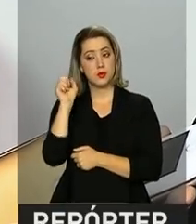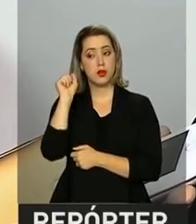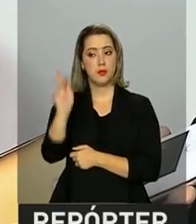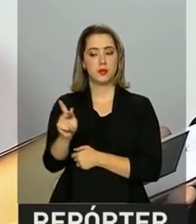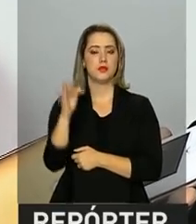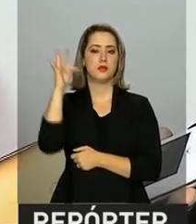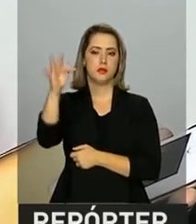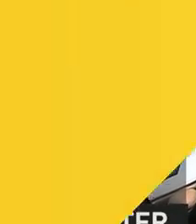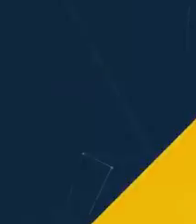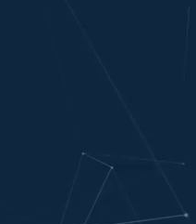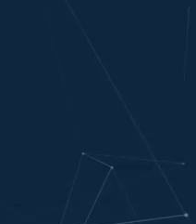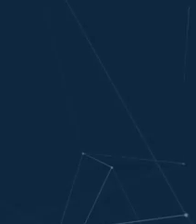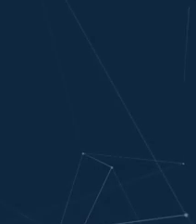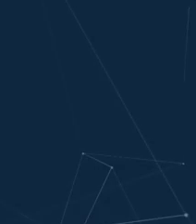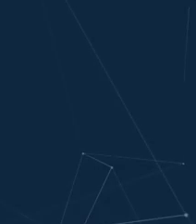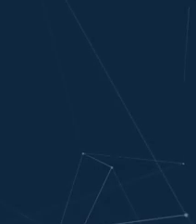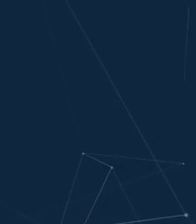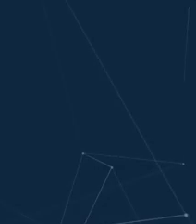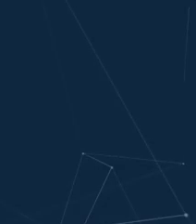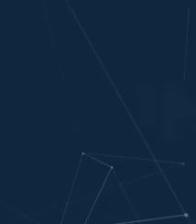quando, de fato, se aposentarem.